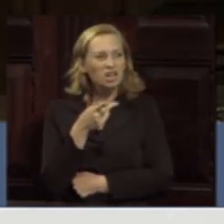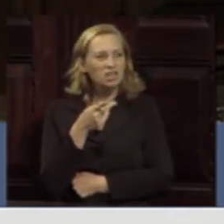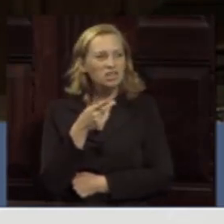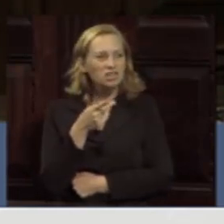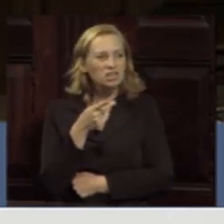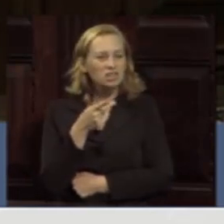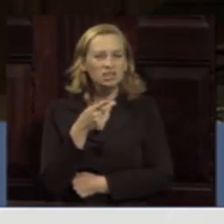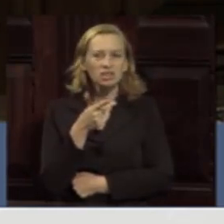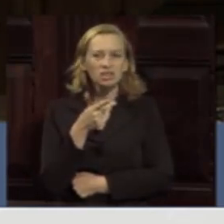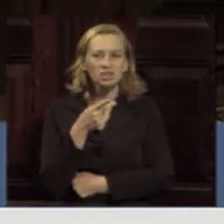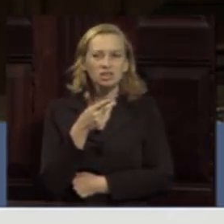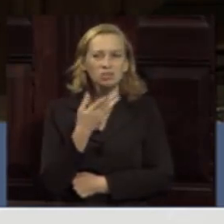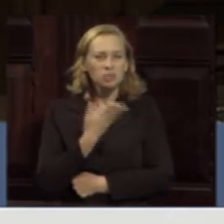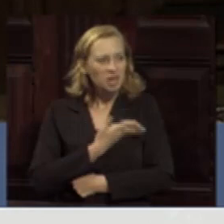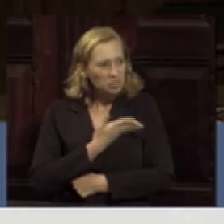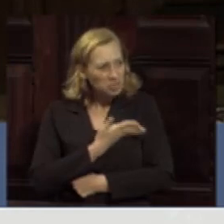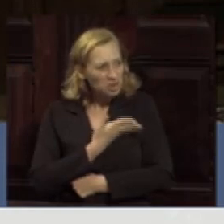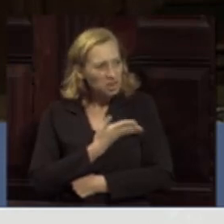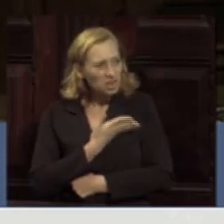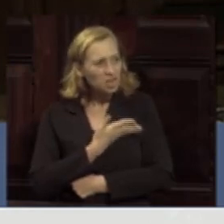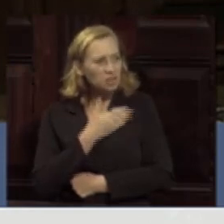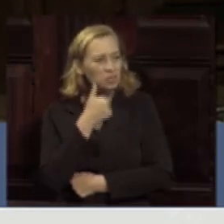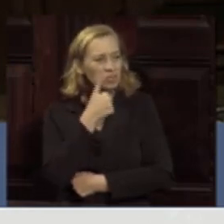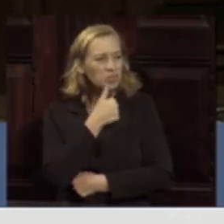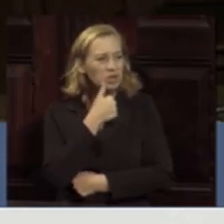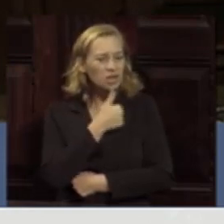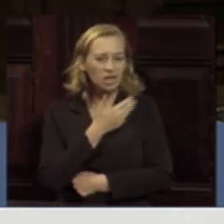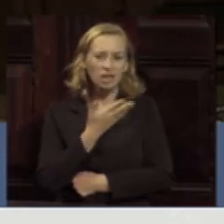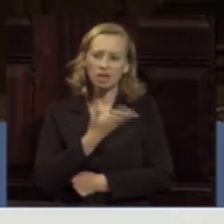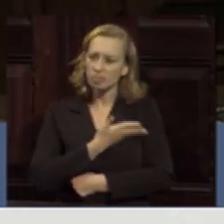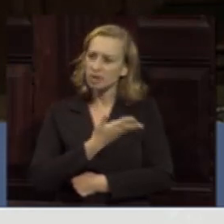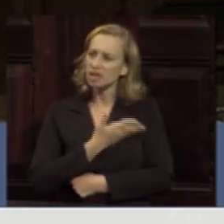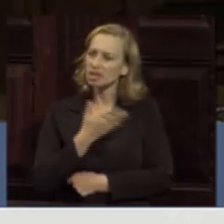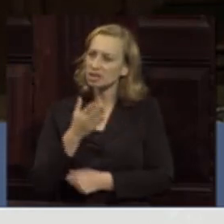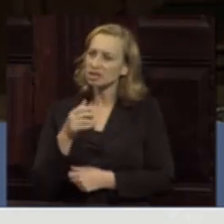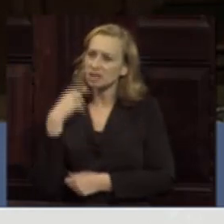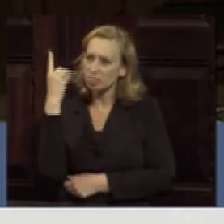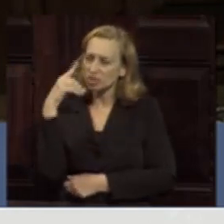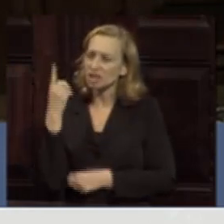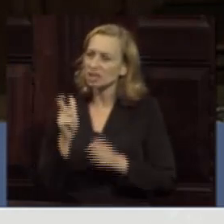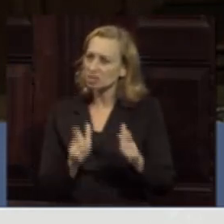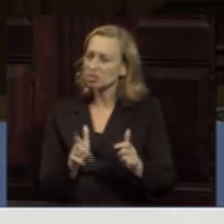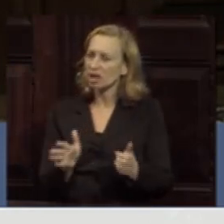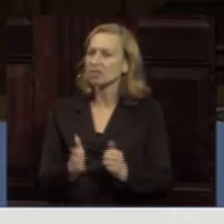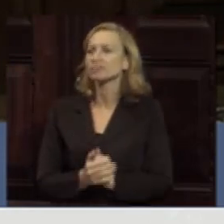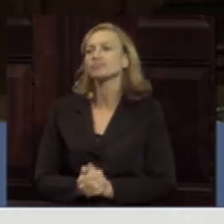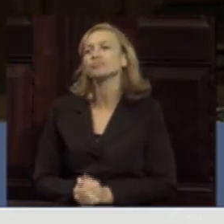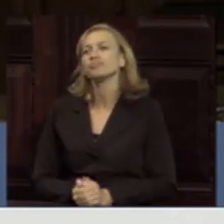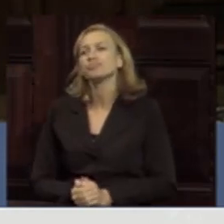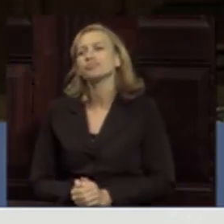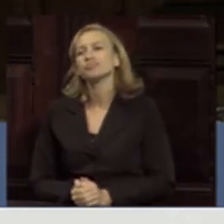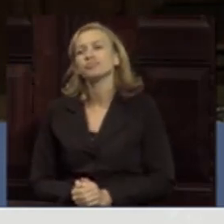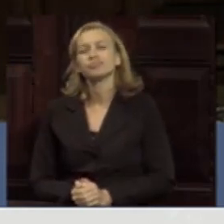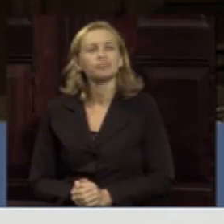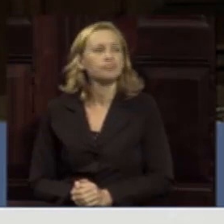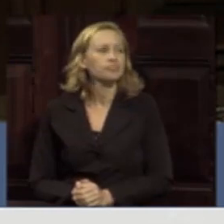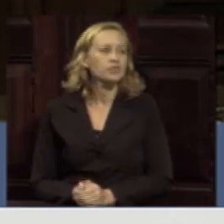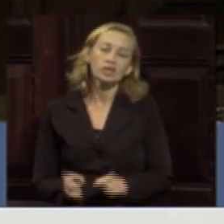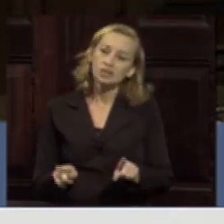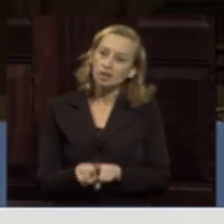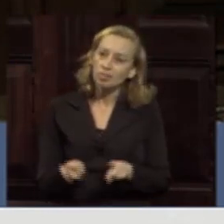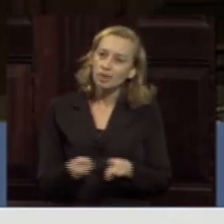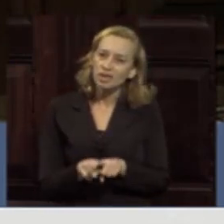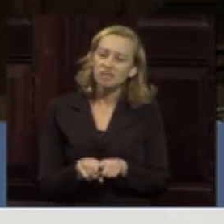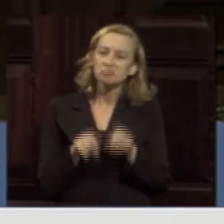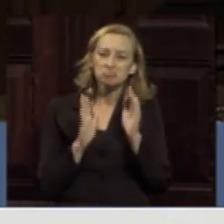Vossa Excelência, em nome de quem saúdo minhas colegas deputadas aqui da Assembleia Legislativa do Estado do Rio de Janeiro. Também saúdo